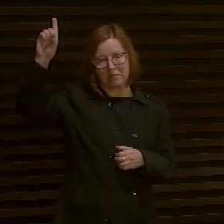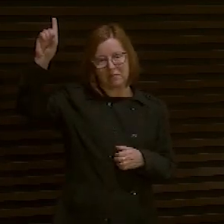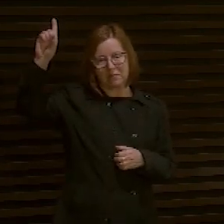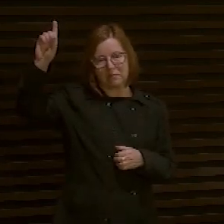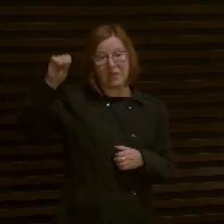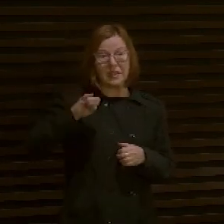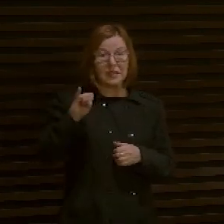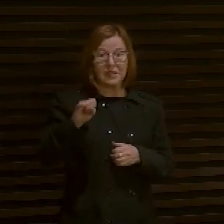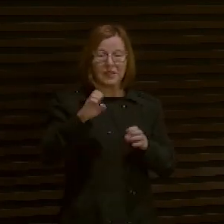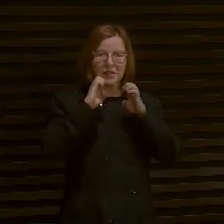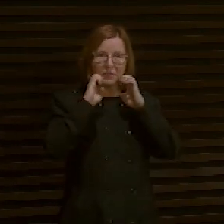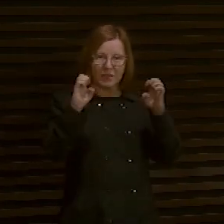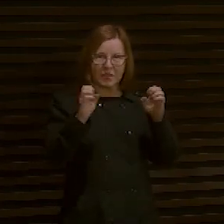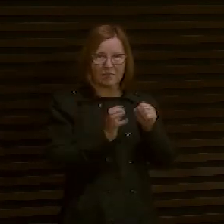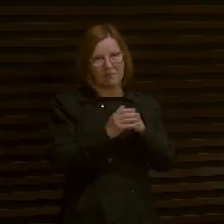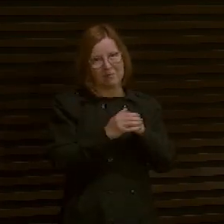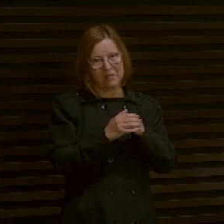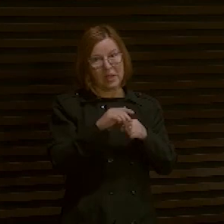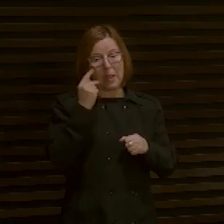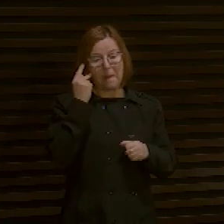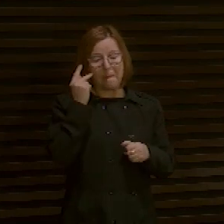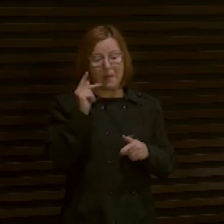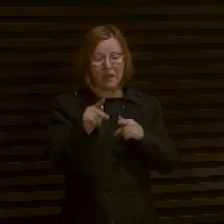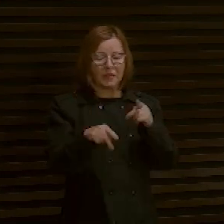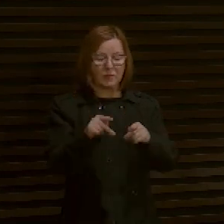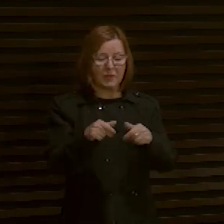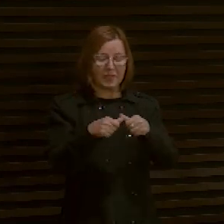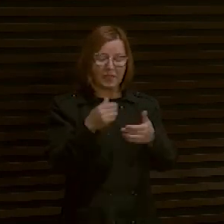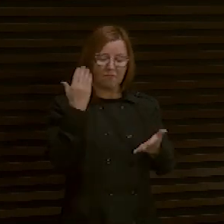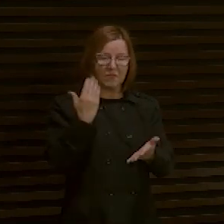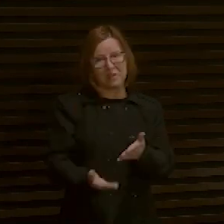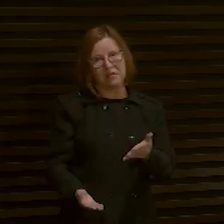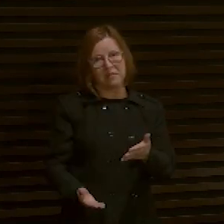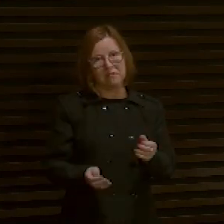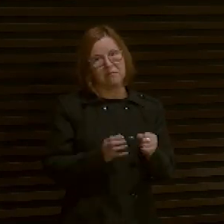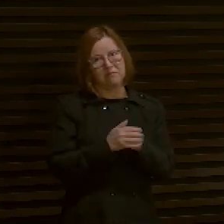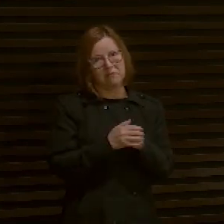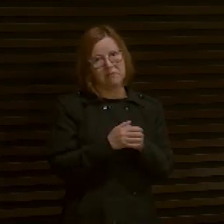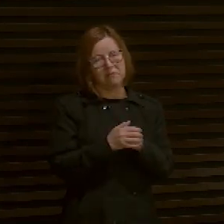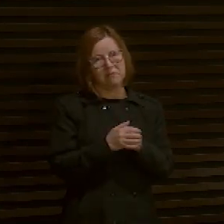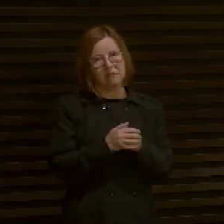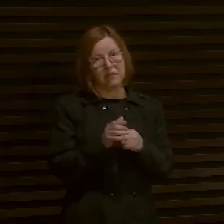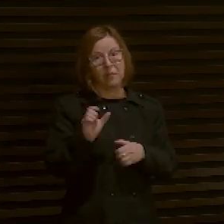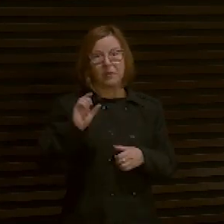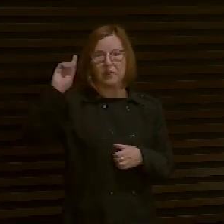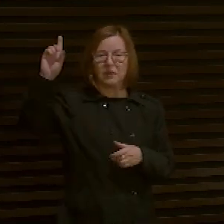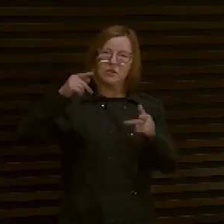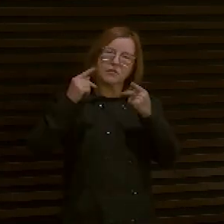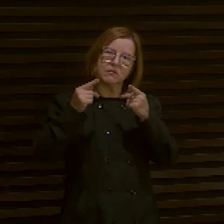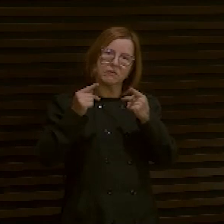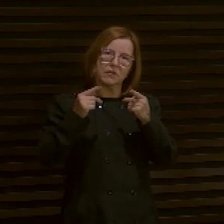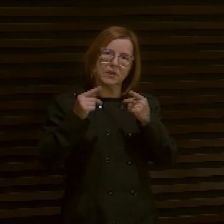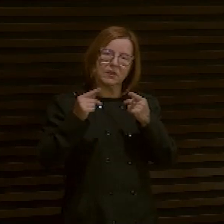Se o Evangelho é encoberto, é para os que estão perecendo que ele é encoberto. A palavra de Deus diz isso lá na carta